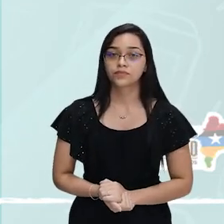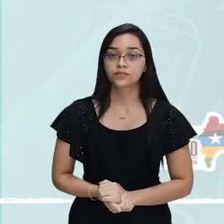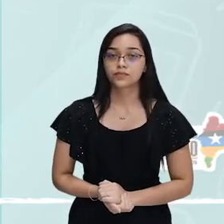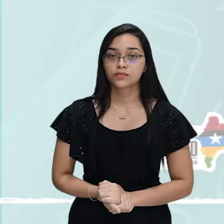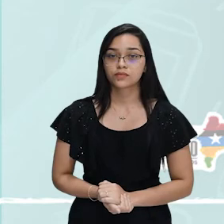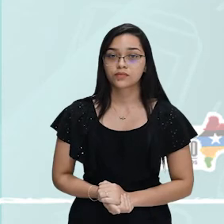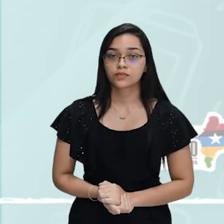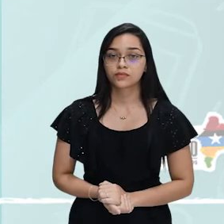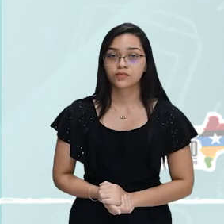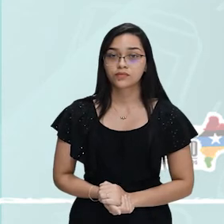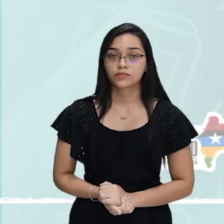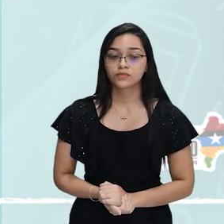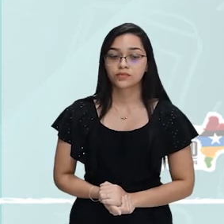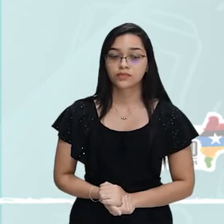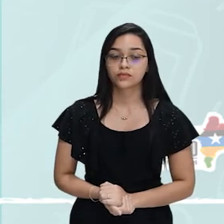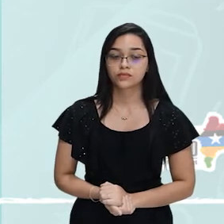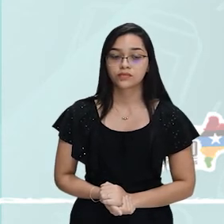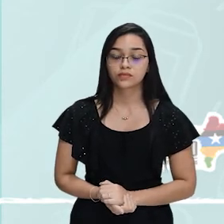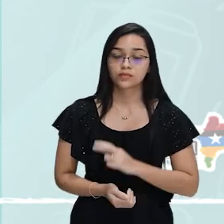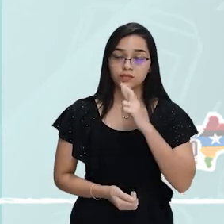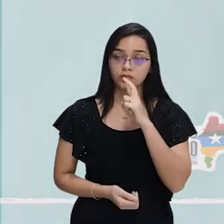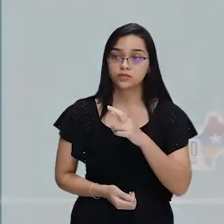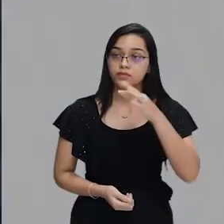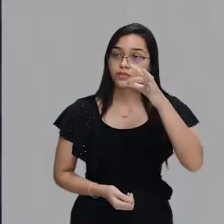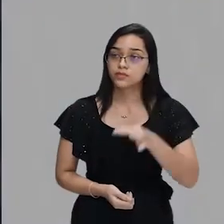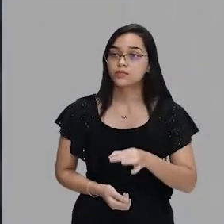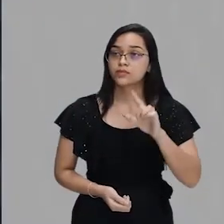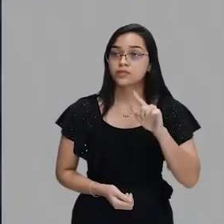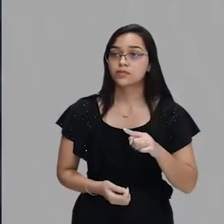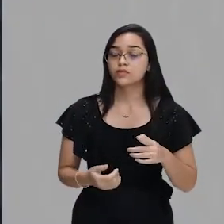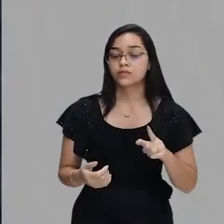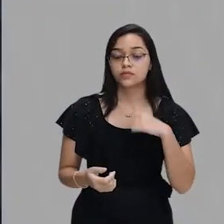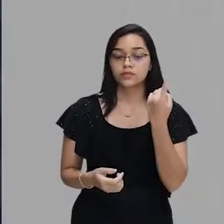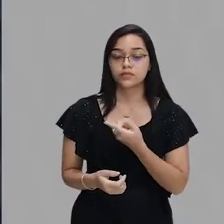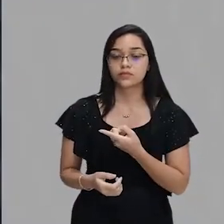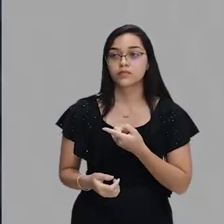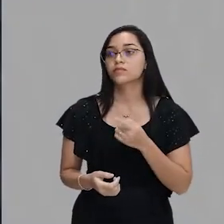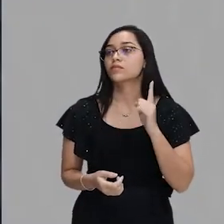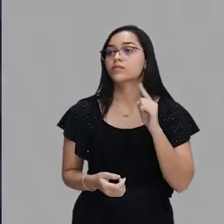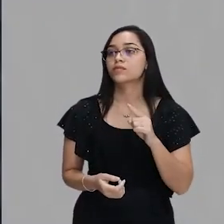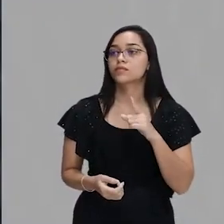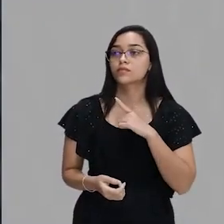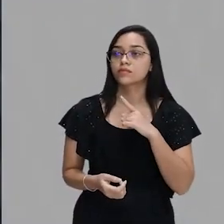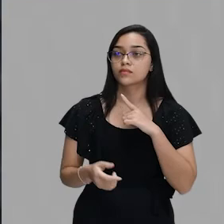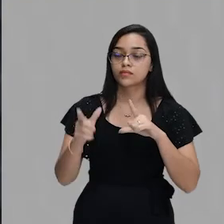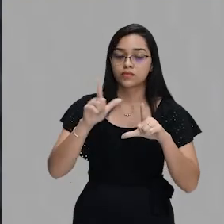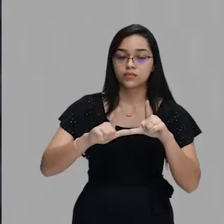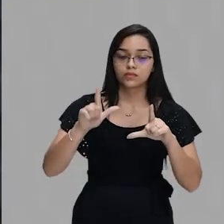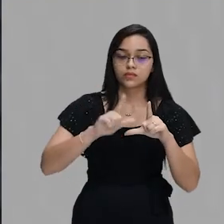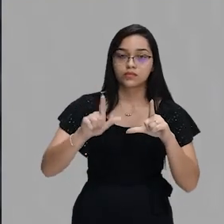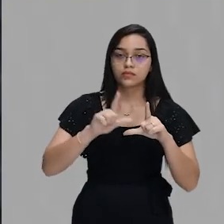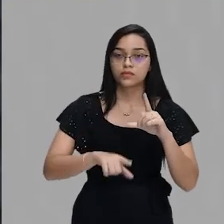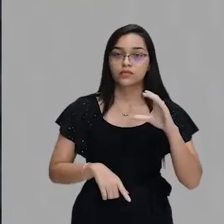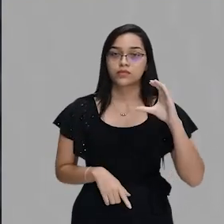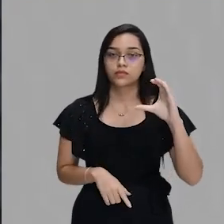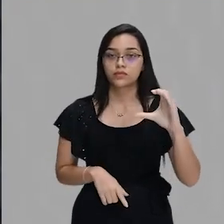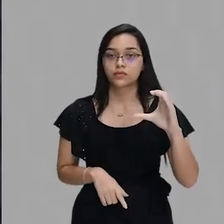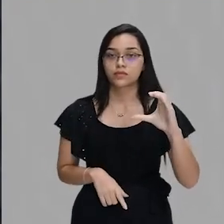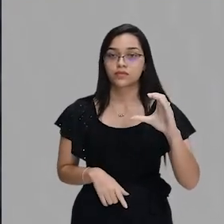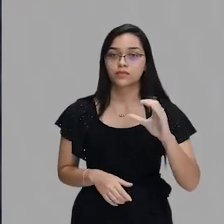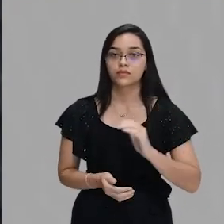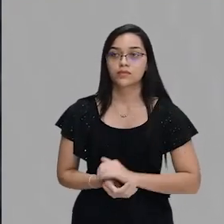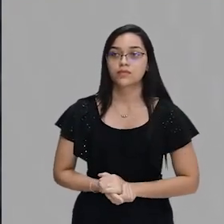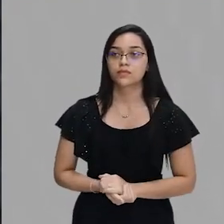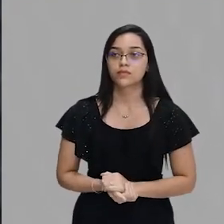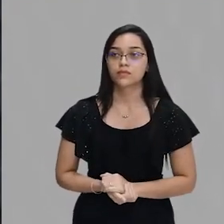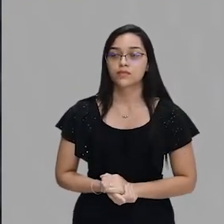e o menos regular. Então, a resposta correta aí da nossa questão é a letra C. O